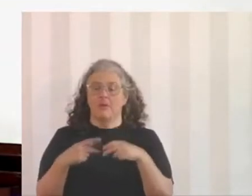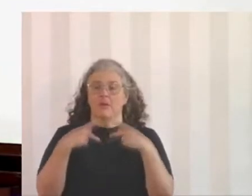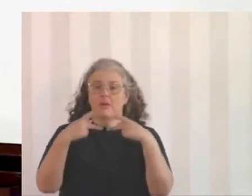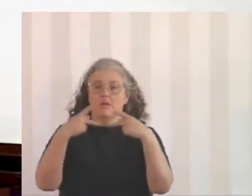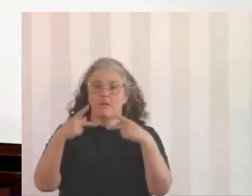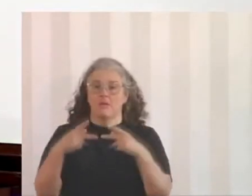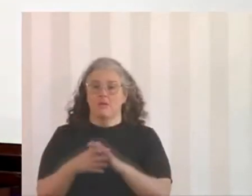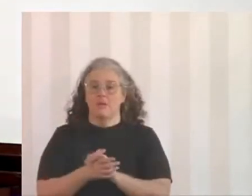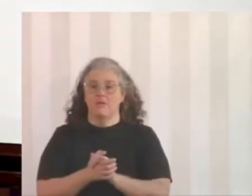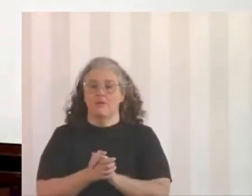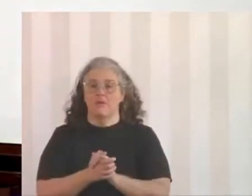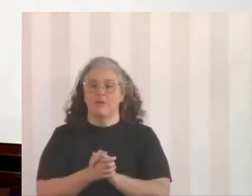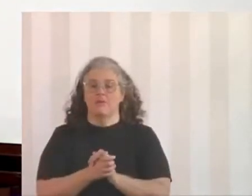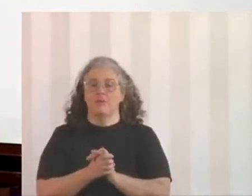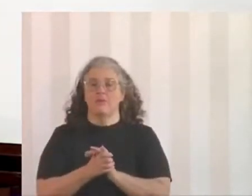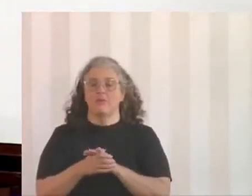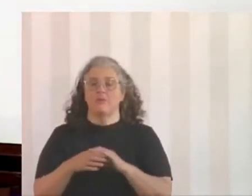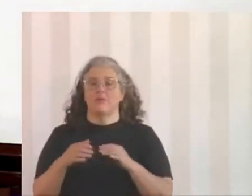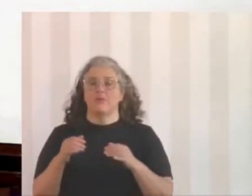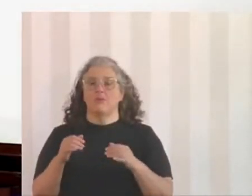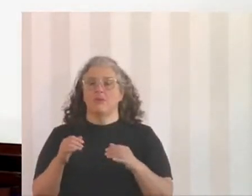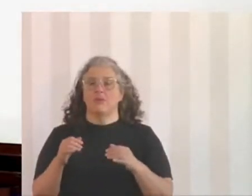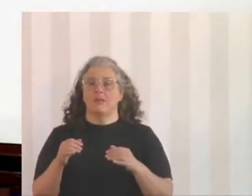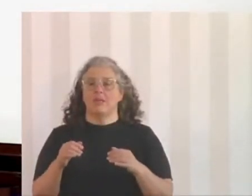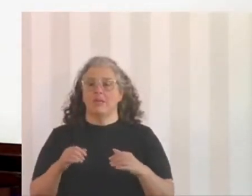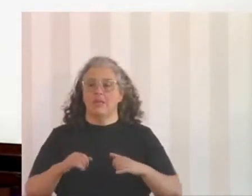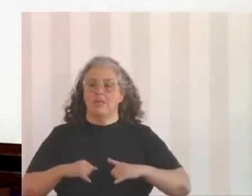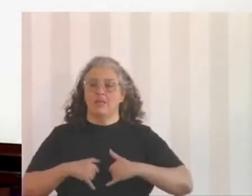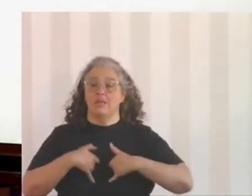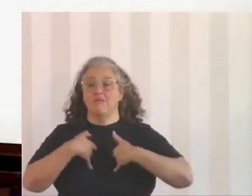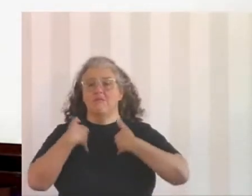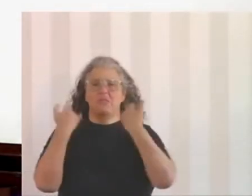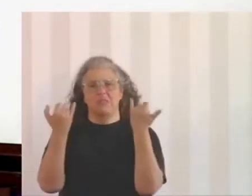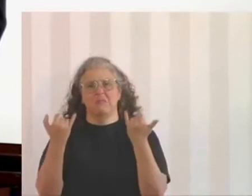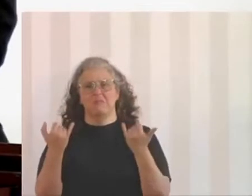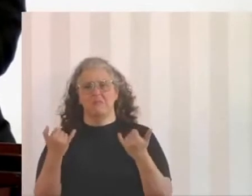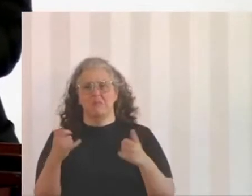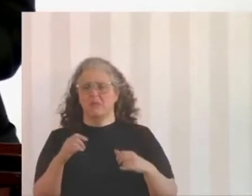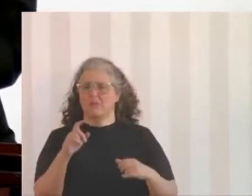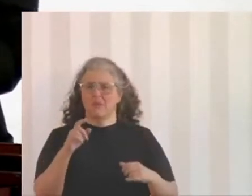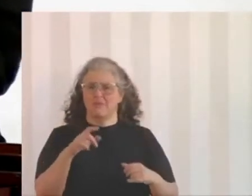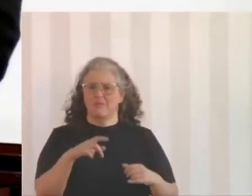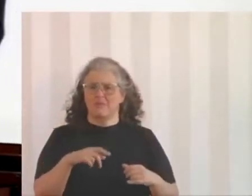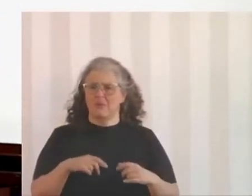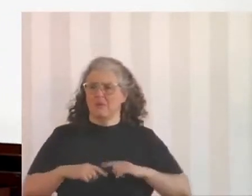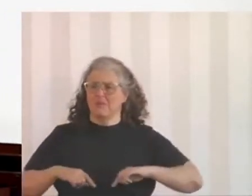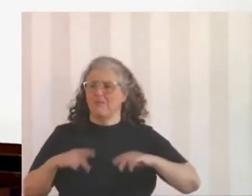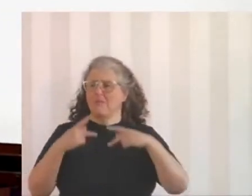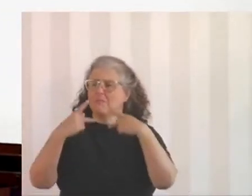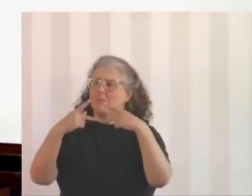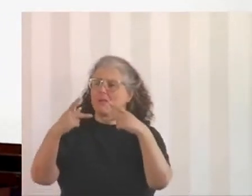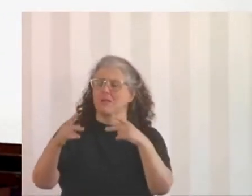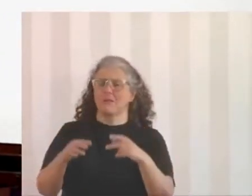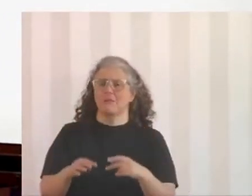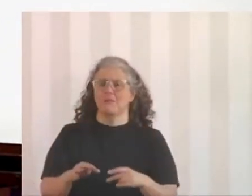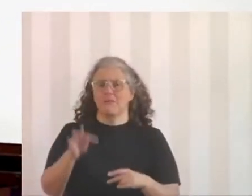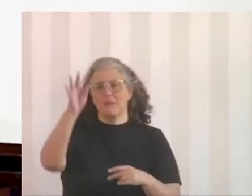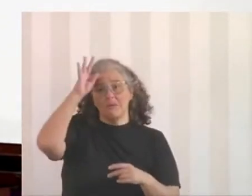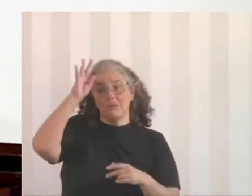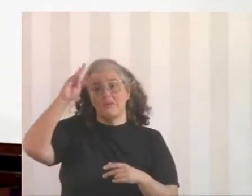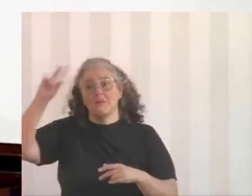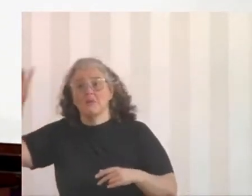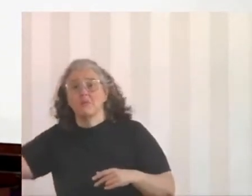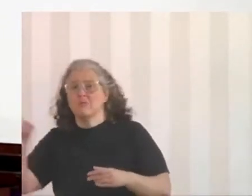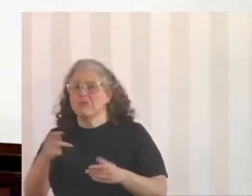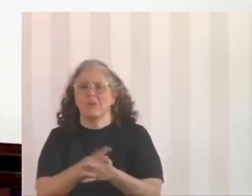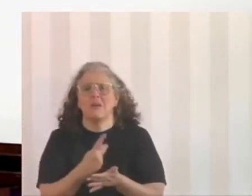quem? O apóstolo Paulo. E eles então estavam pregando não uma teologia errada, inclusive a teologia era boa,